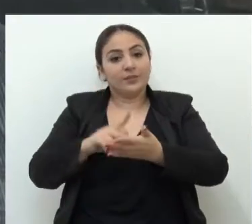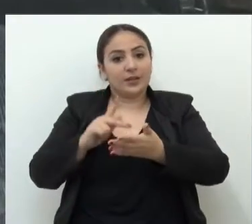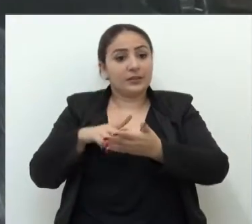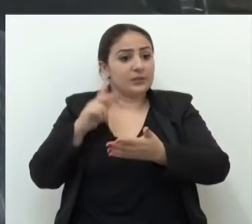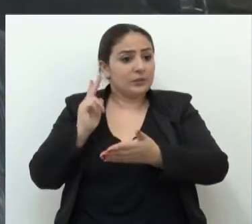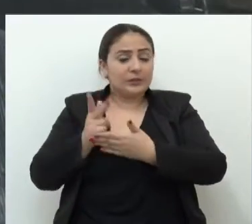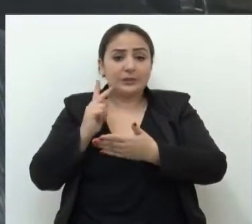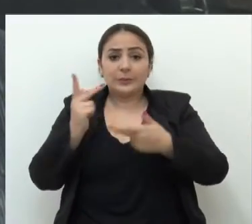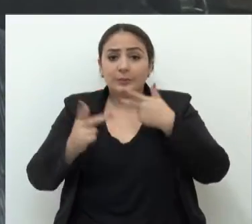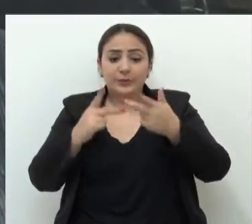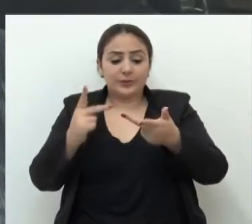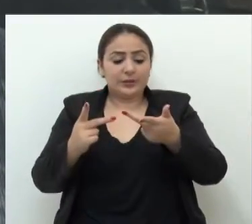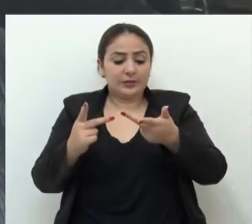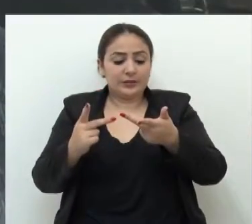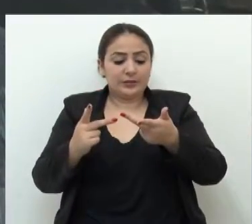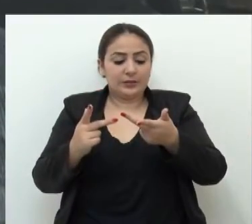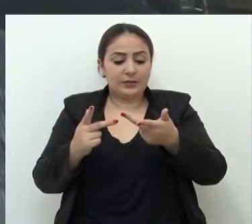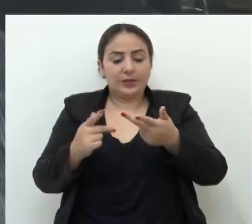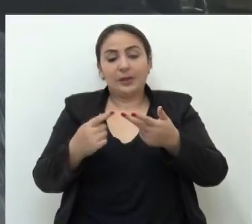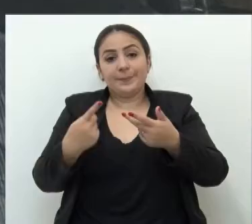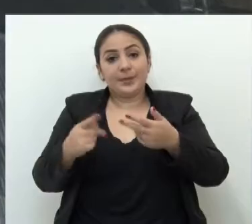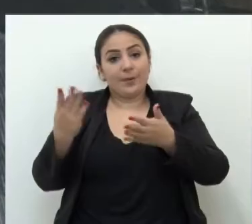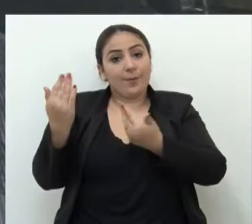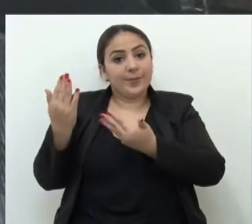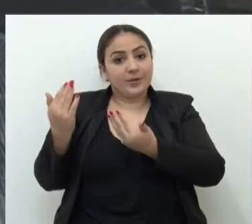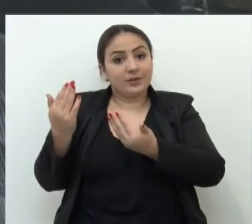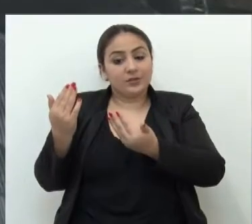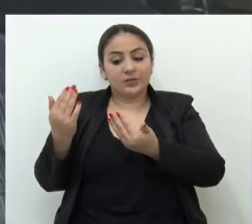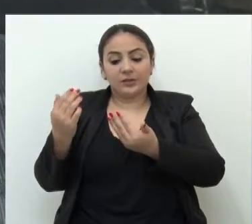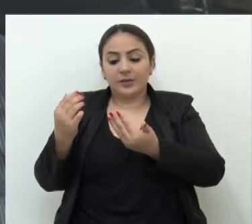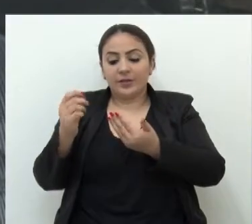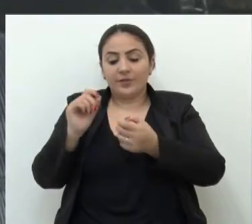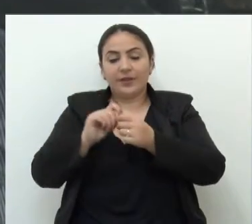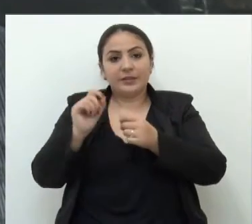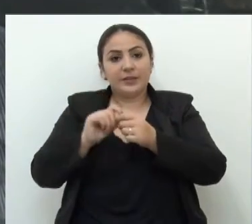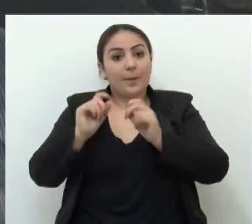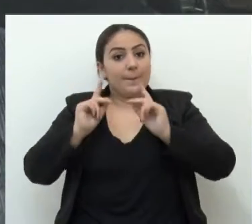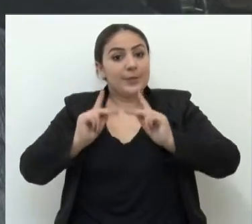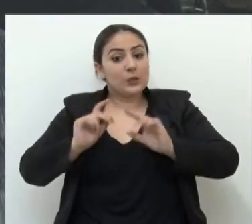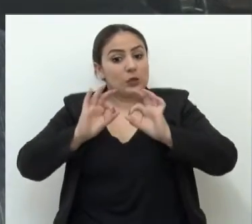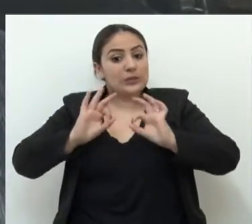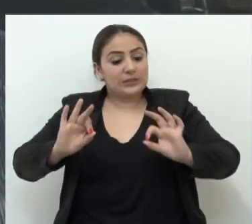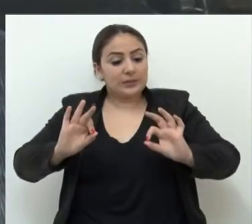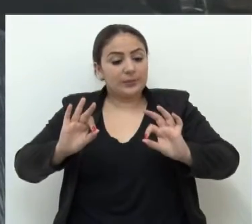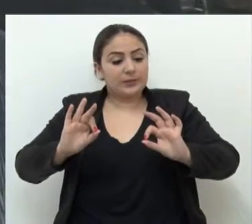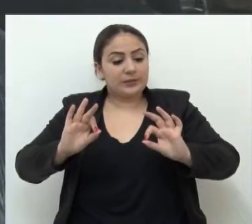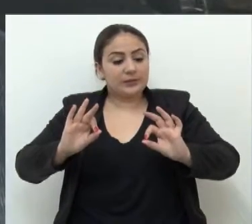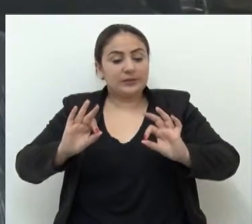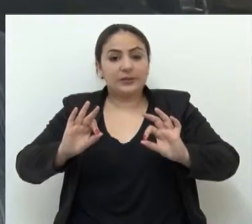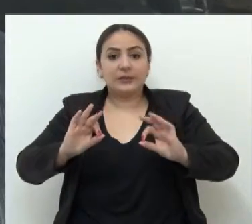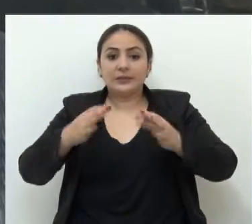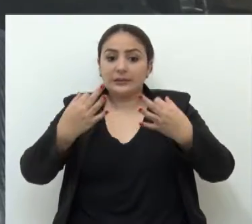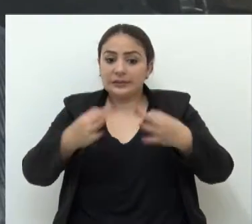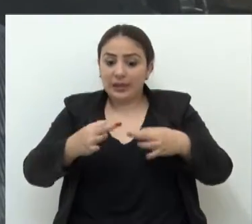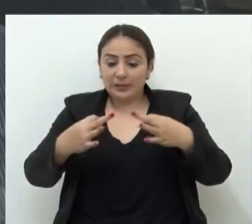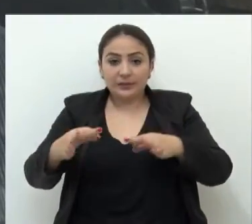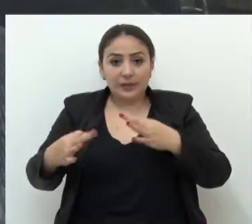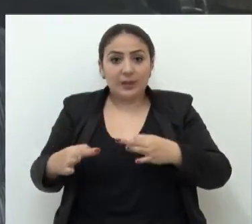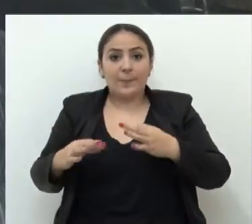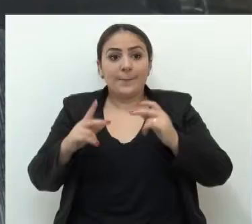Então, na verdade, eu sempre tenho pautado nas minhas homenagens, de homenagear pessoas simples,